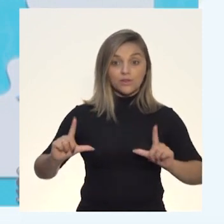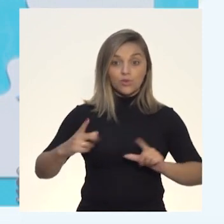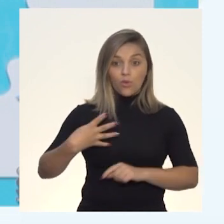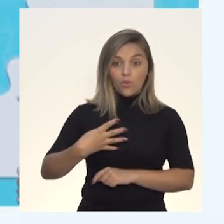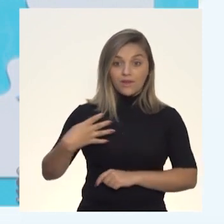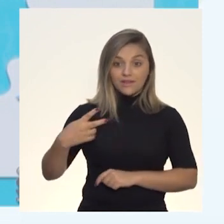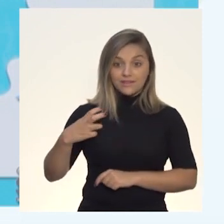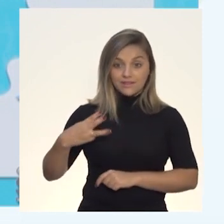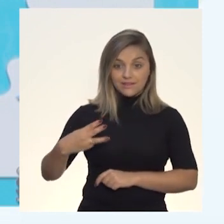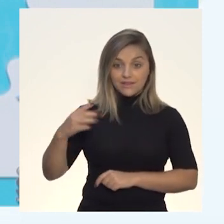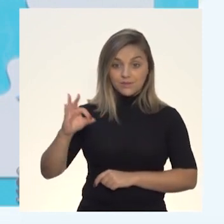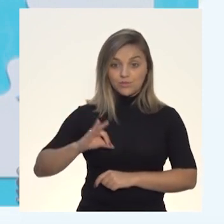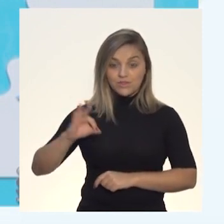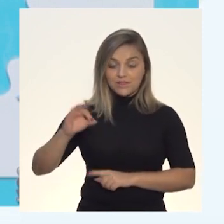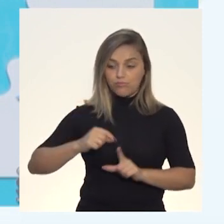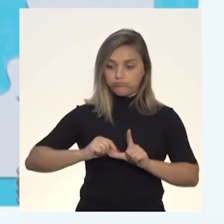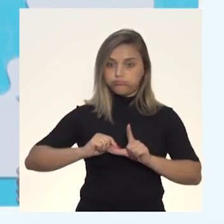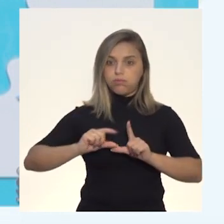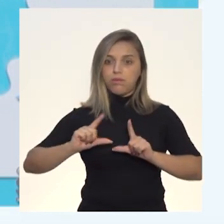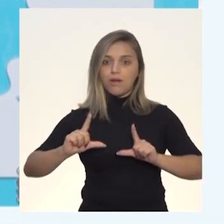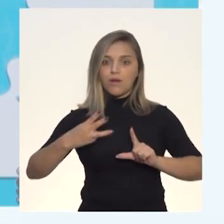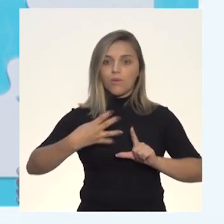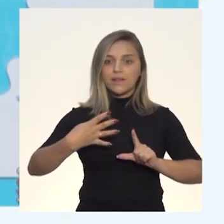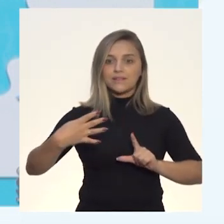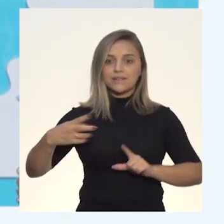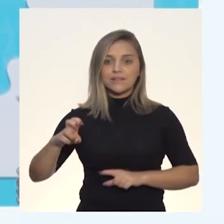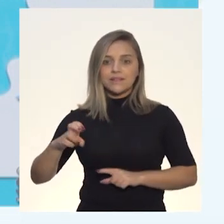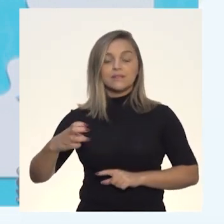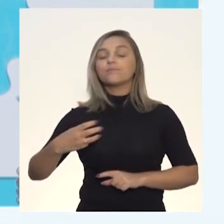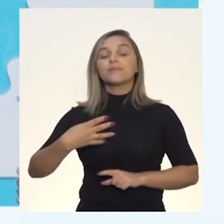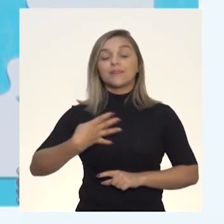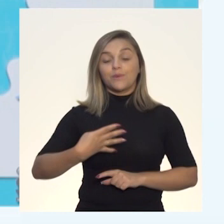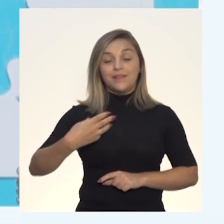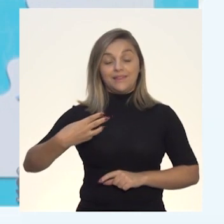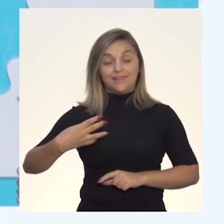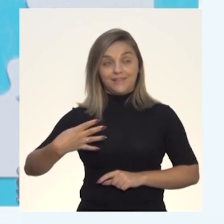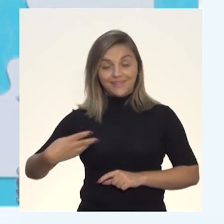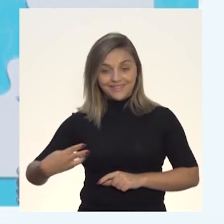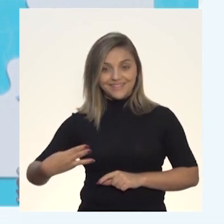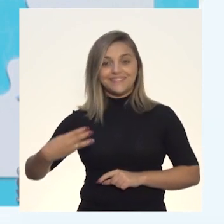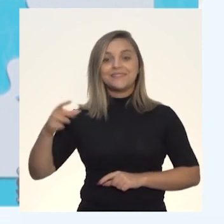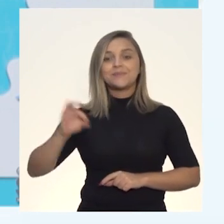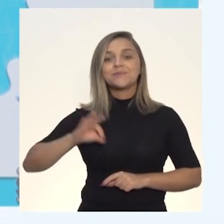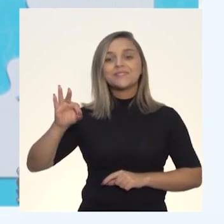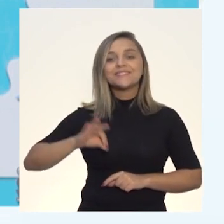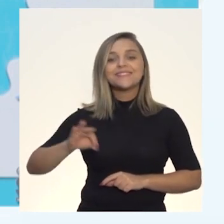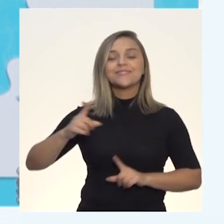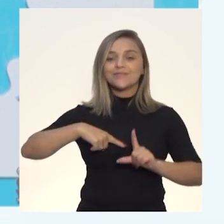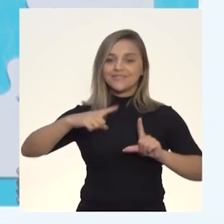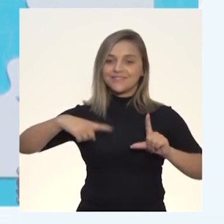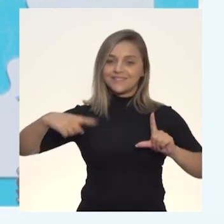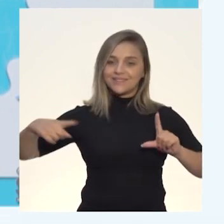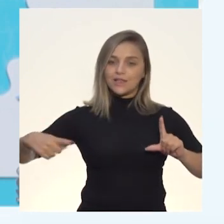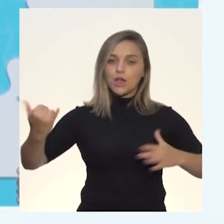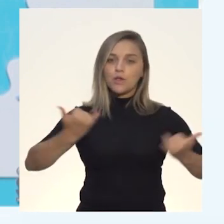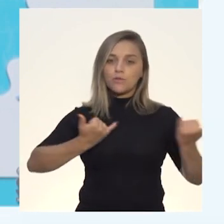brasileiros. Então tem um dado estatístico ali que você pode falar. E aí ele traz algumas características que são importantes.